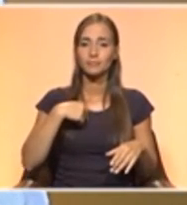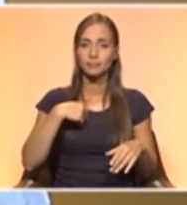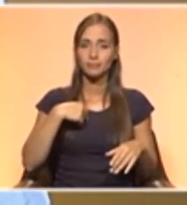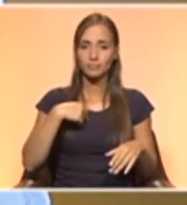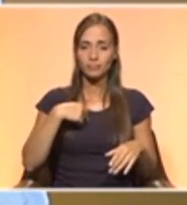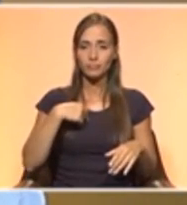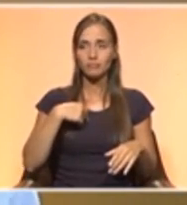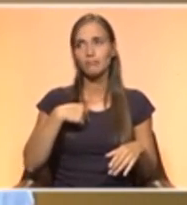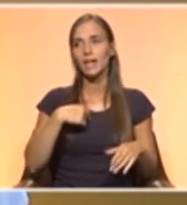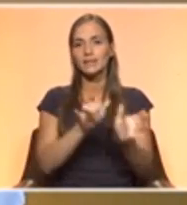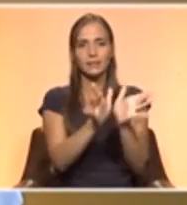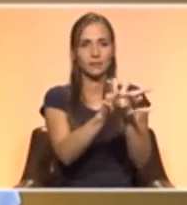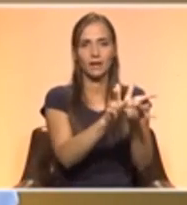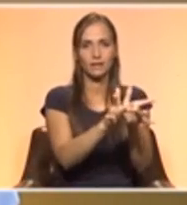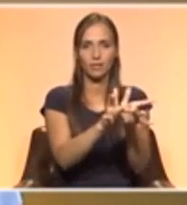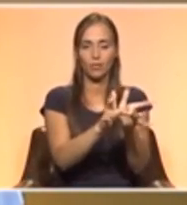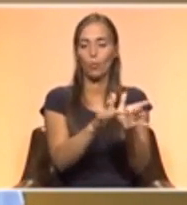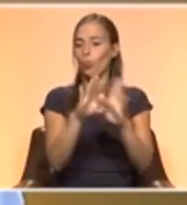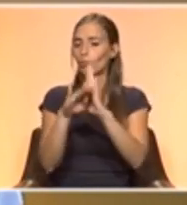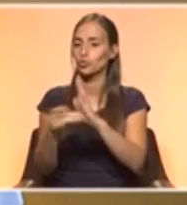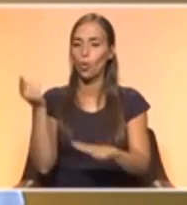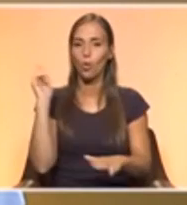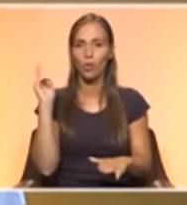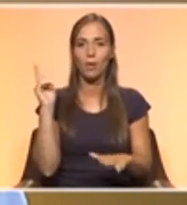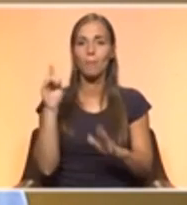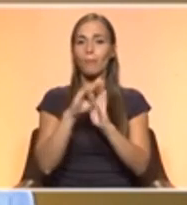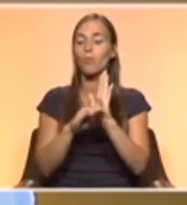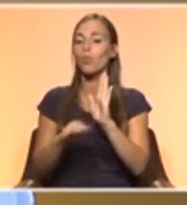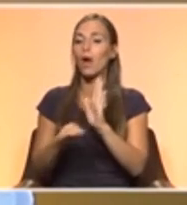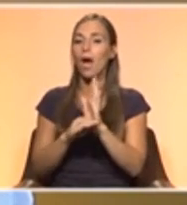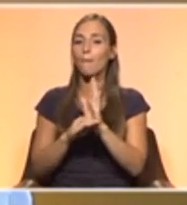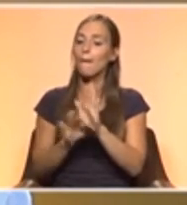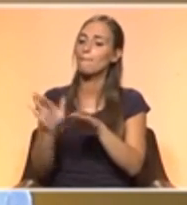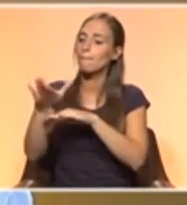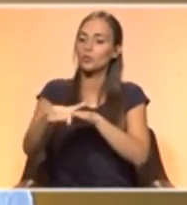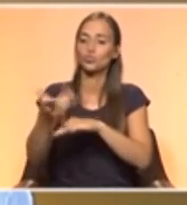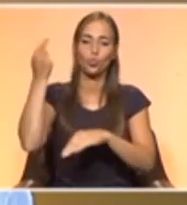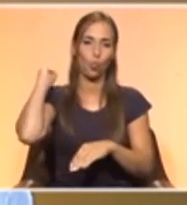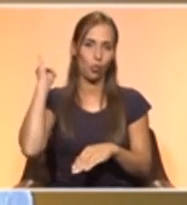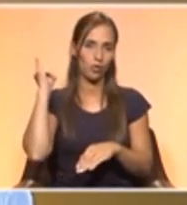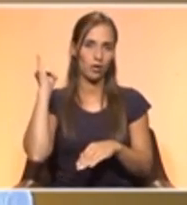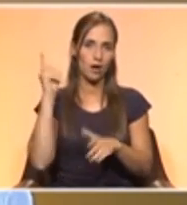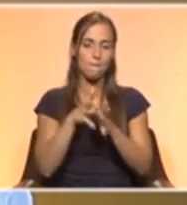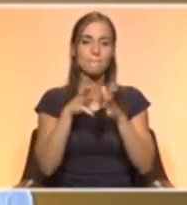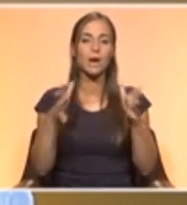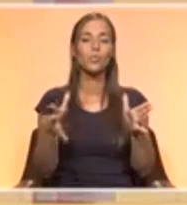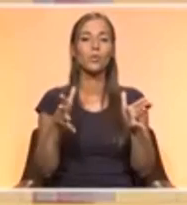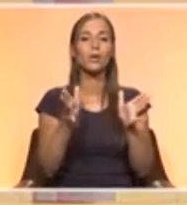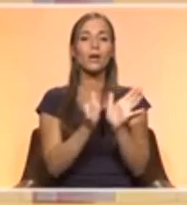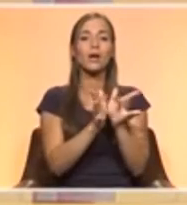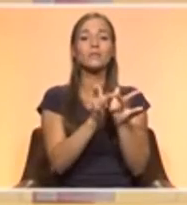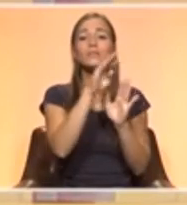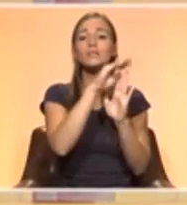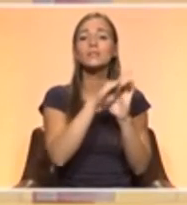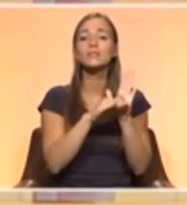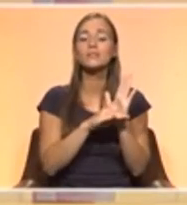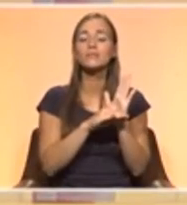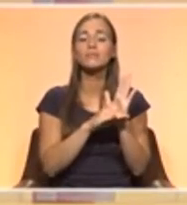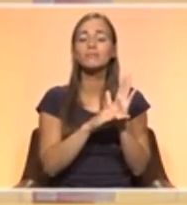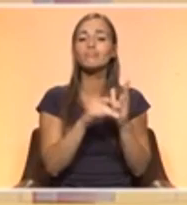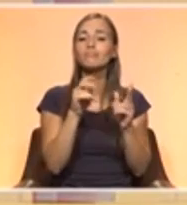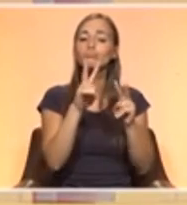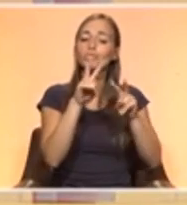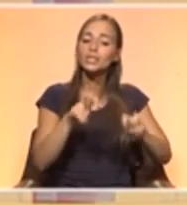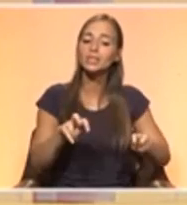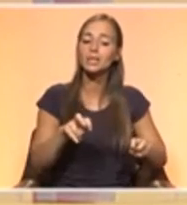não vão ser aplicações e as aplicações nem sequer é o primeiro passo que a empresa deve dar qual maneira a maior parte dos Sites não t a leitura ainda exatamente o trabalho a ser